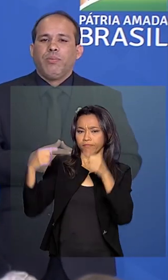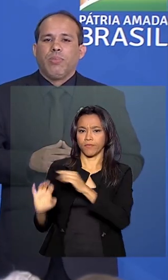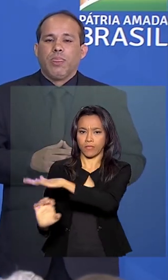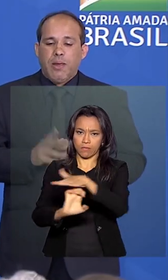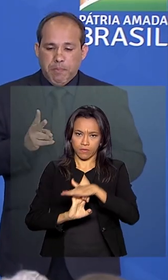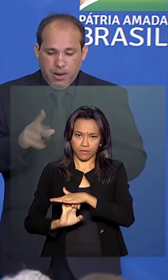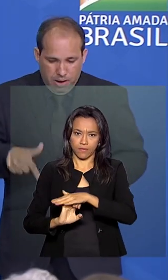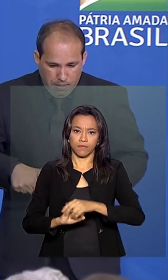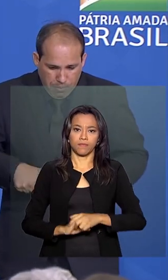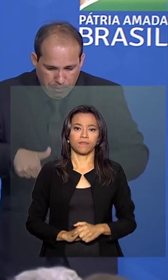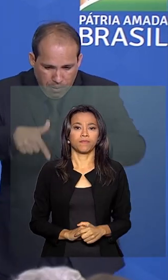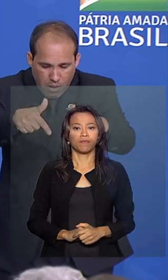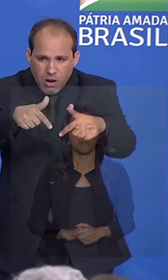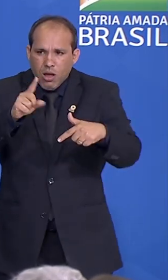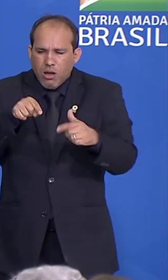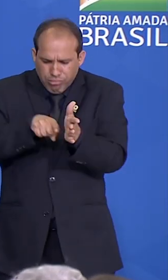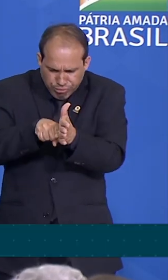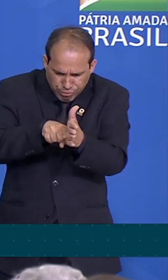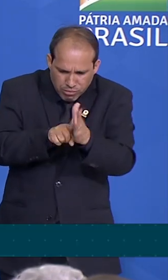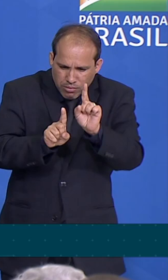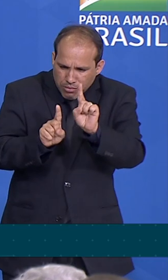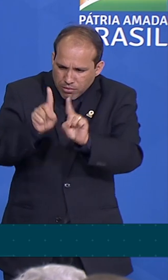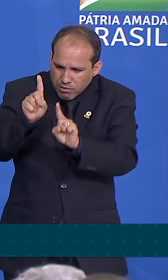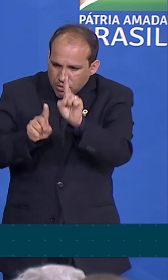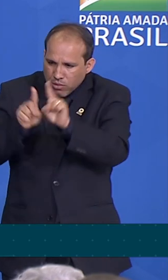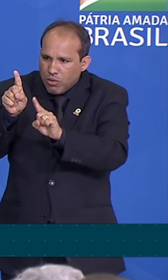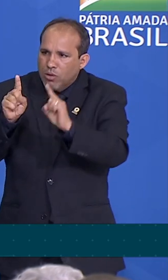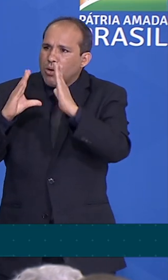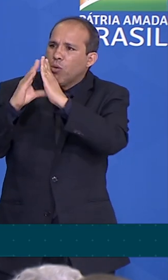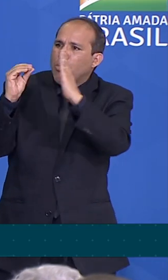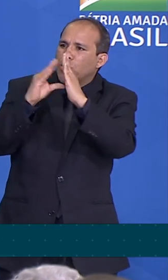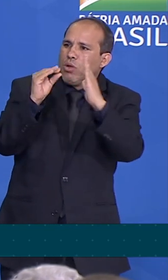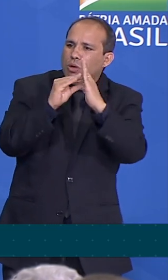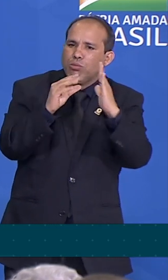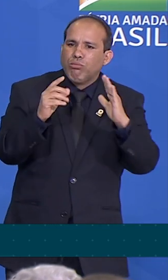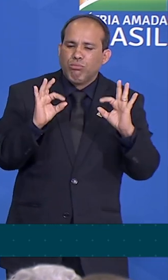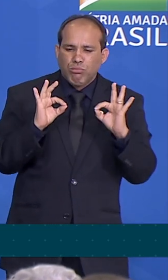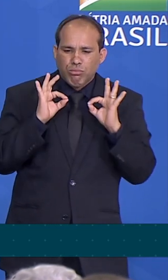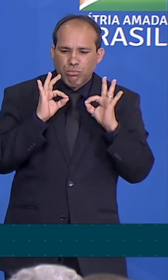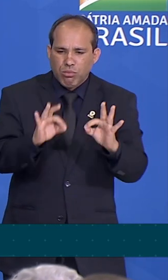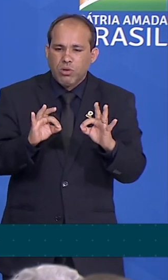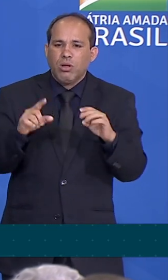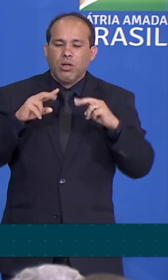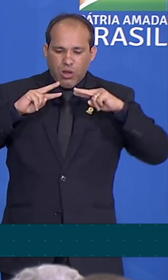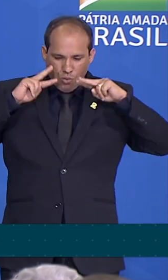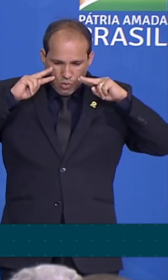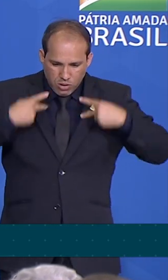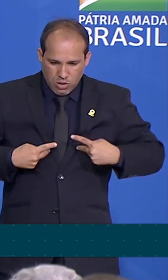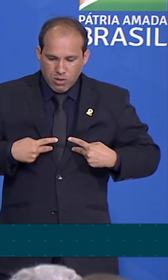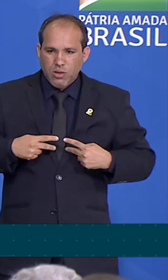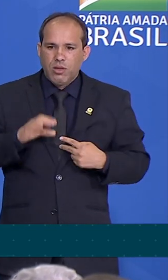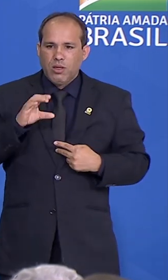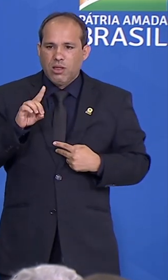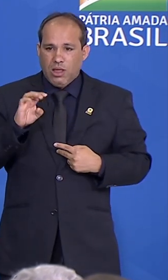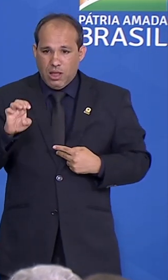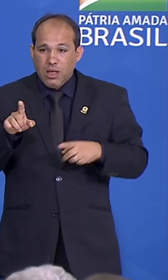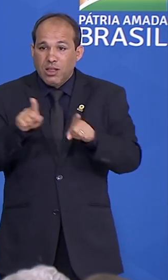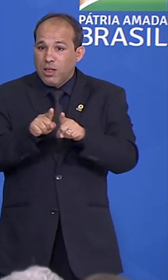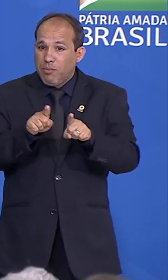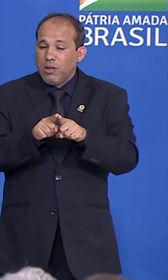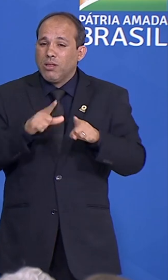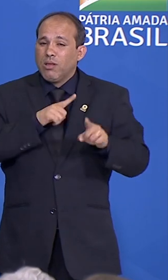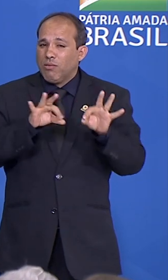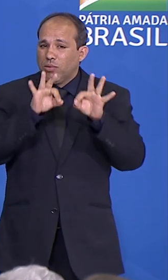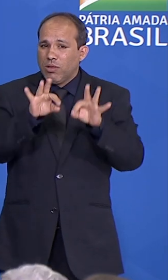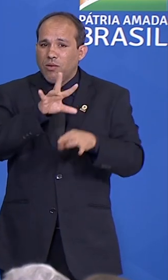Essa é uma estimativa com base em modelos econométricos sólidos, reconhecidos pela OCDE, e que temos certeza